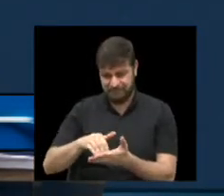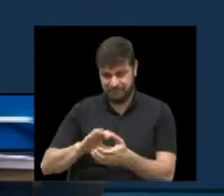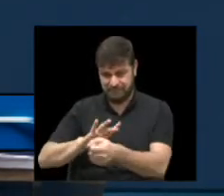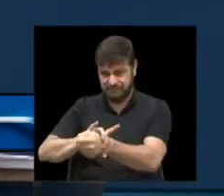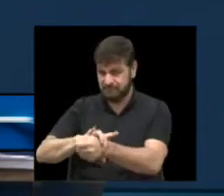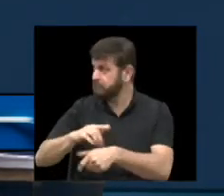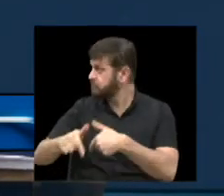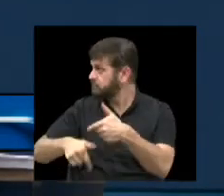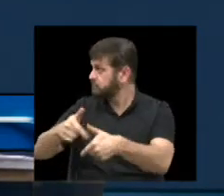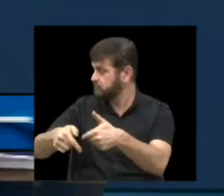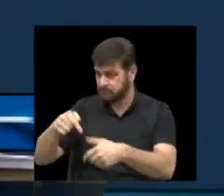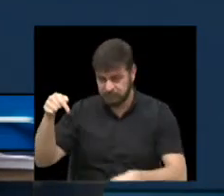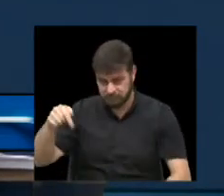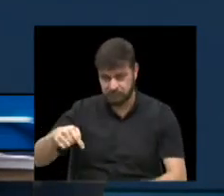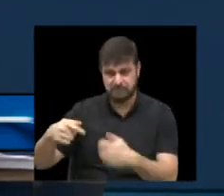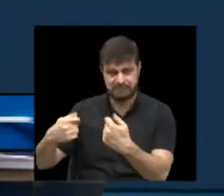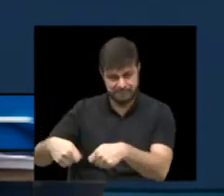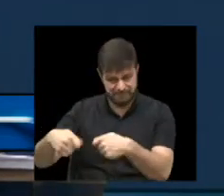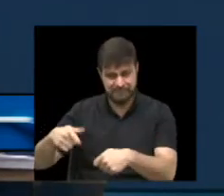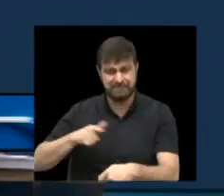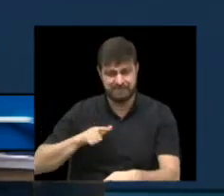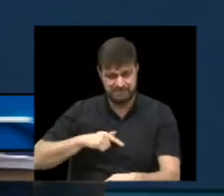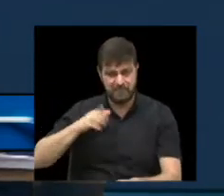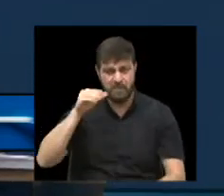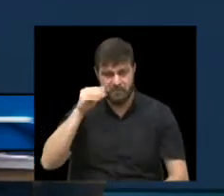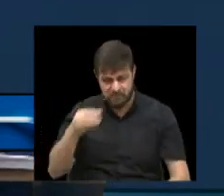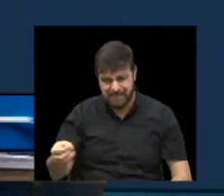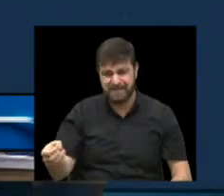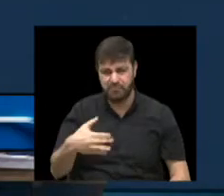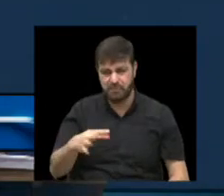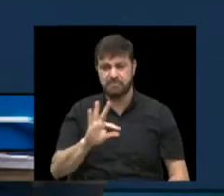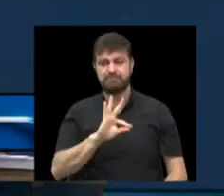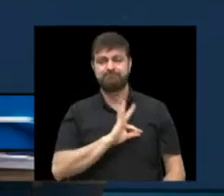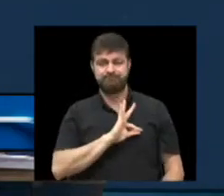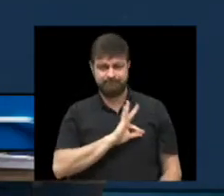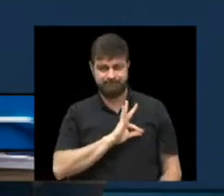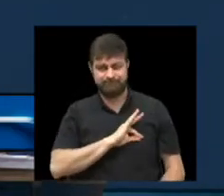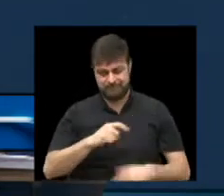realmente precisa sim de mais agentes, principalmente